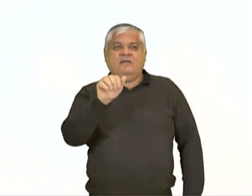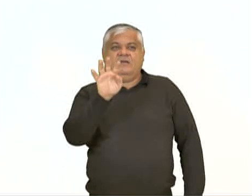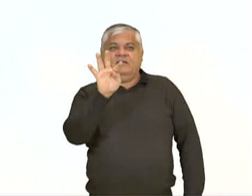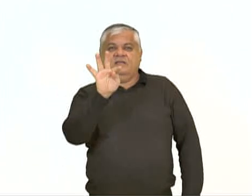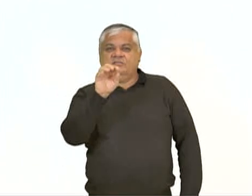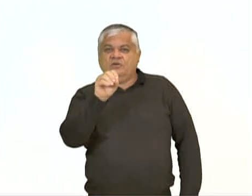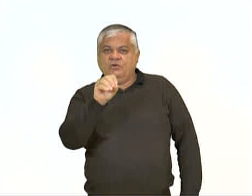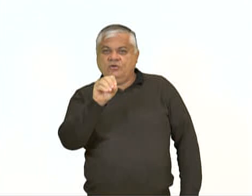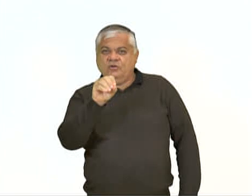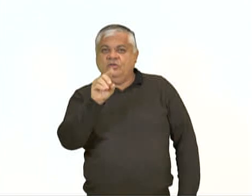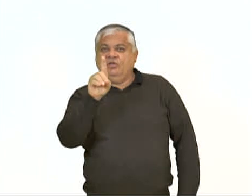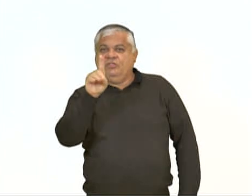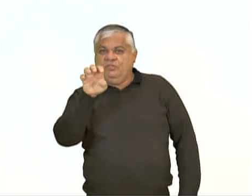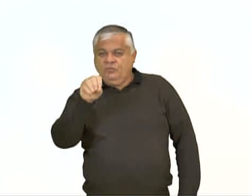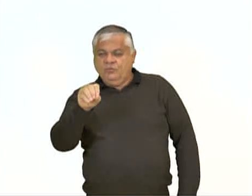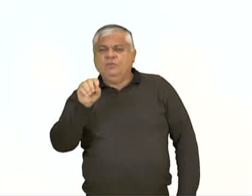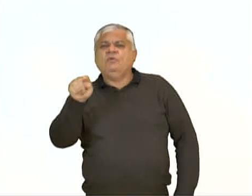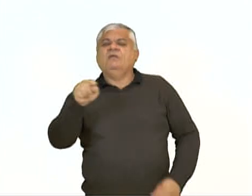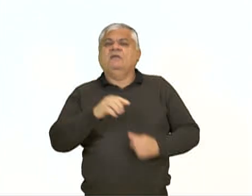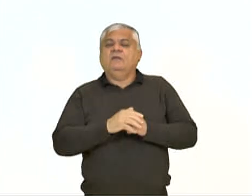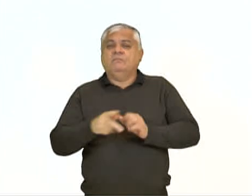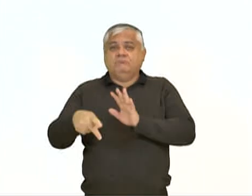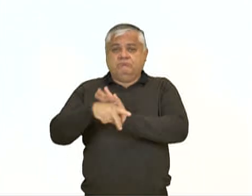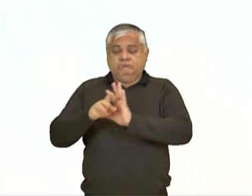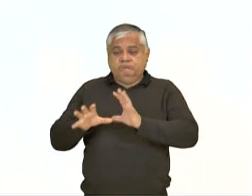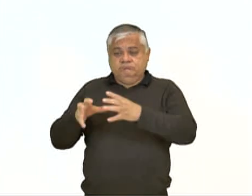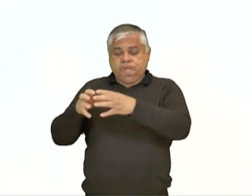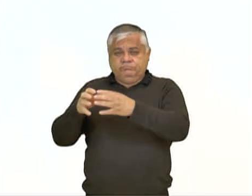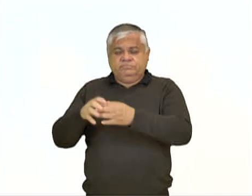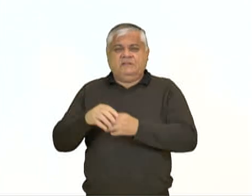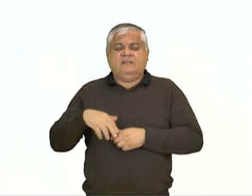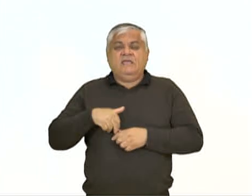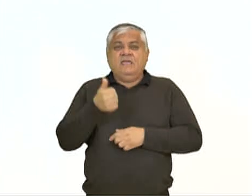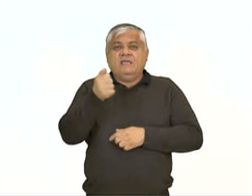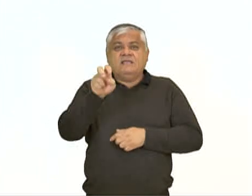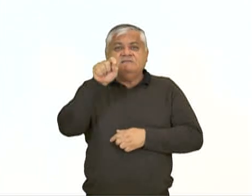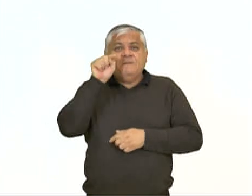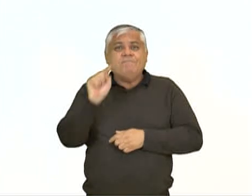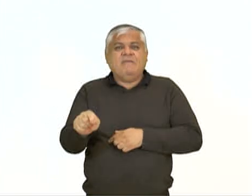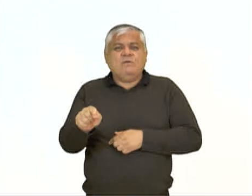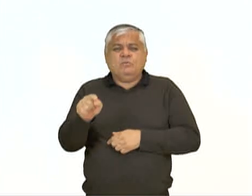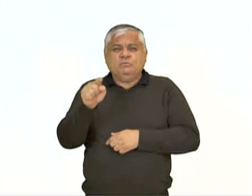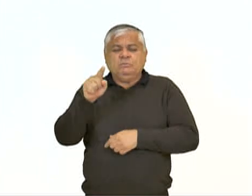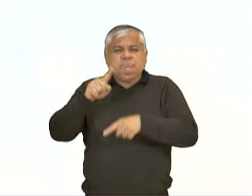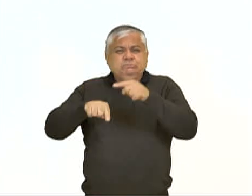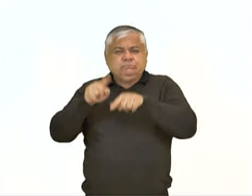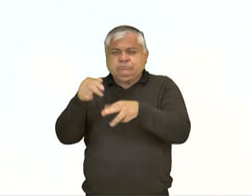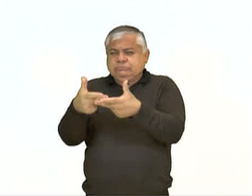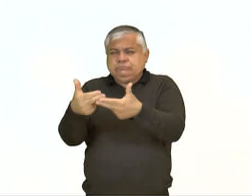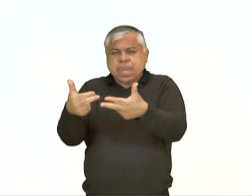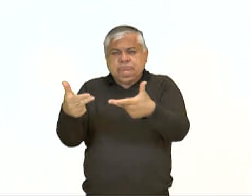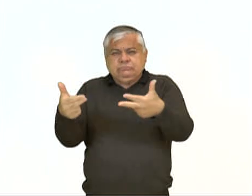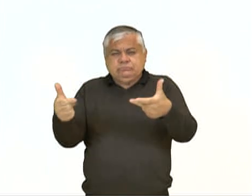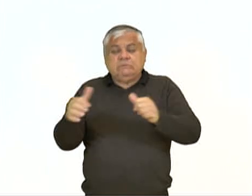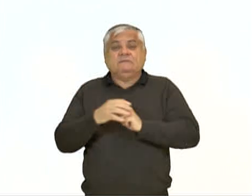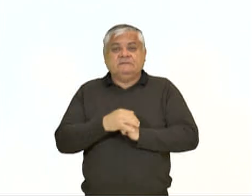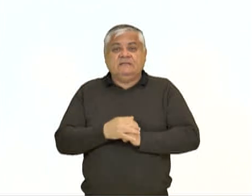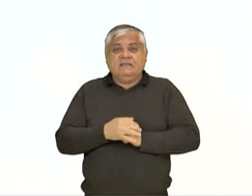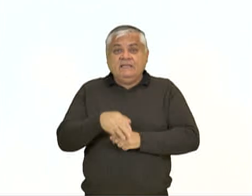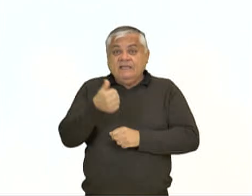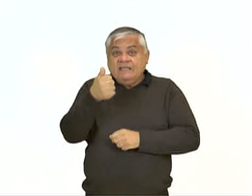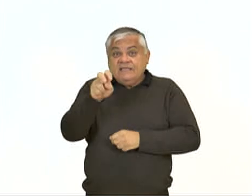grandes conquistas de sucesso do reino animal. Mais de 15 mil espécies foram descritas, com uma estimativa